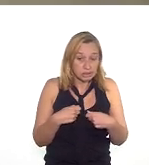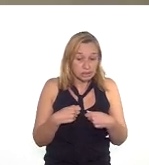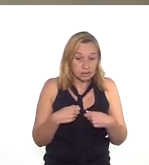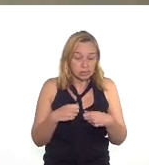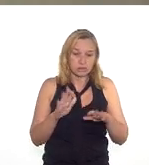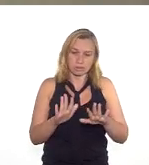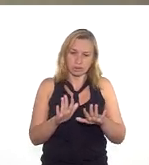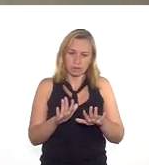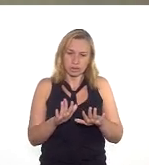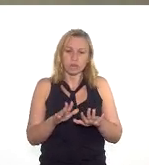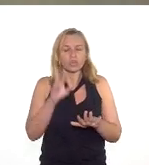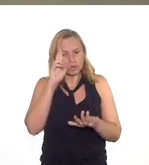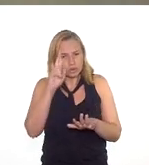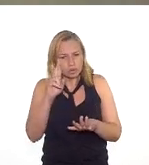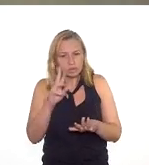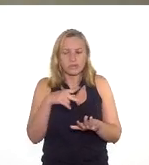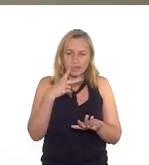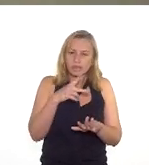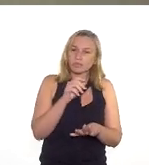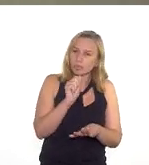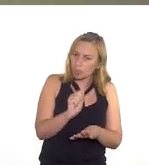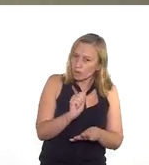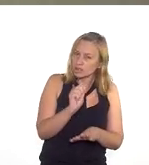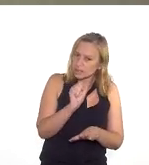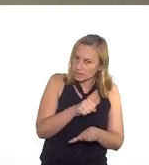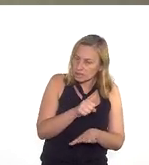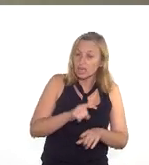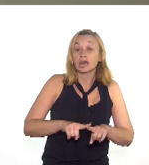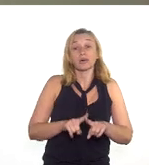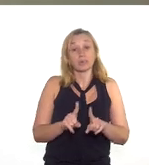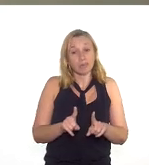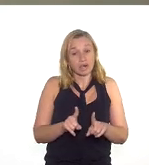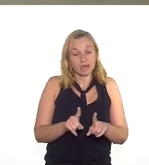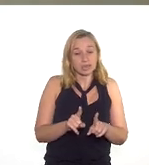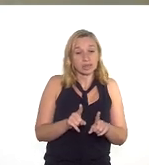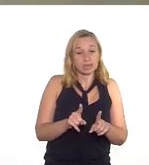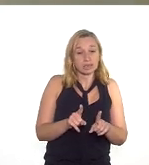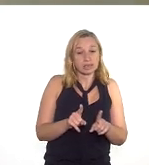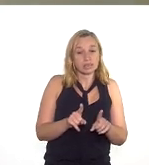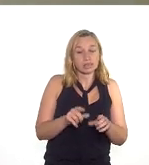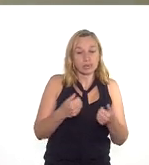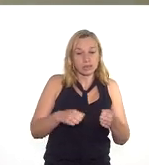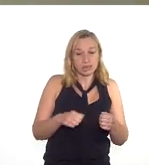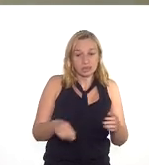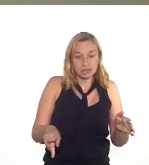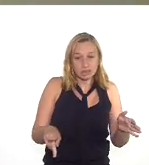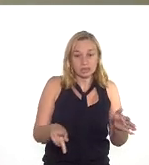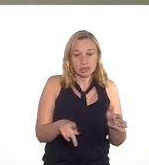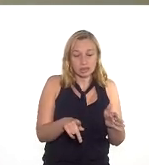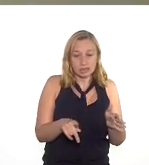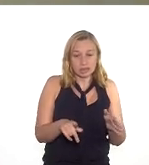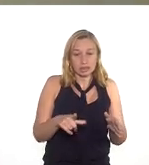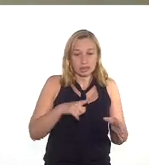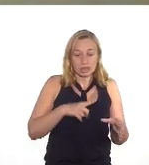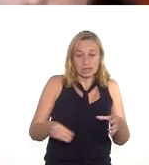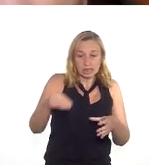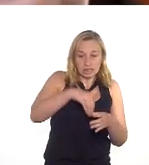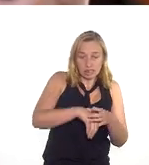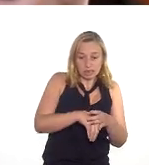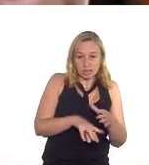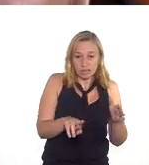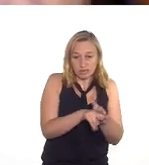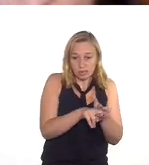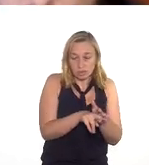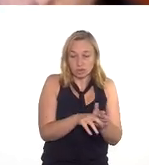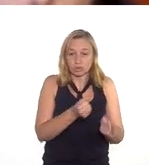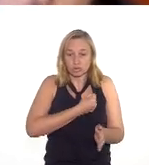O senhor está nos afirmando que possível é, desde que isso conste da Resolução 12. Isso. Isso, aí ela